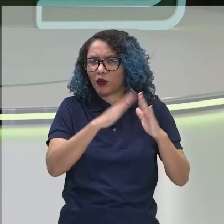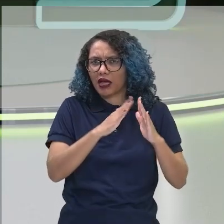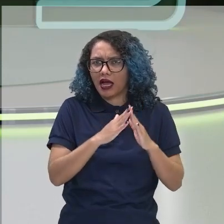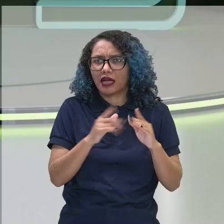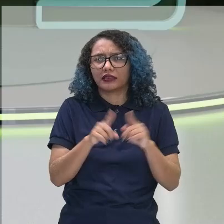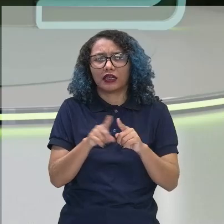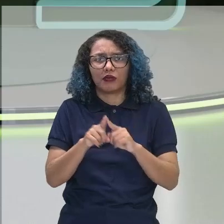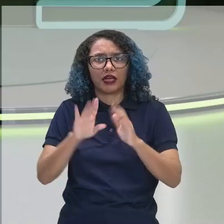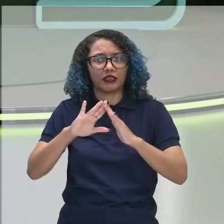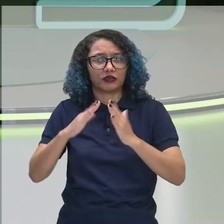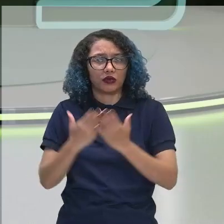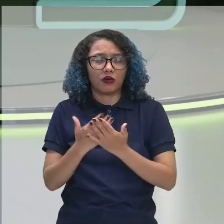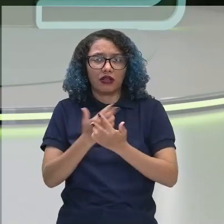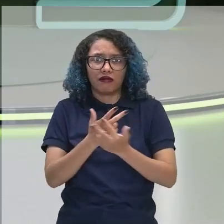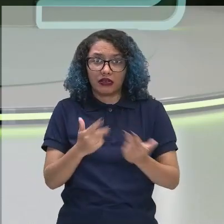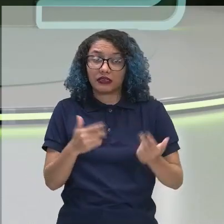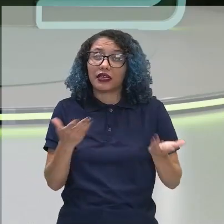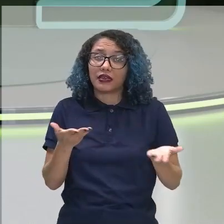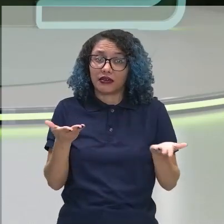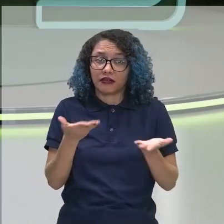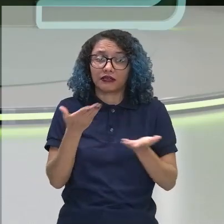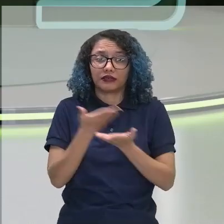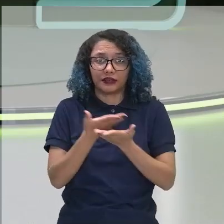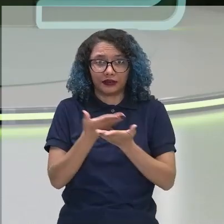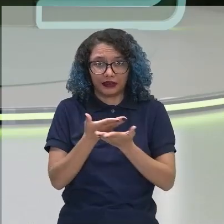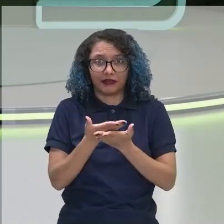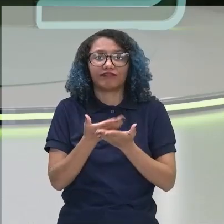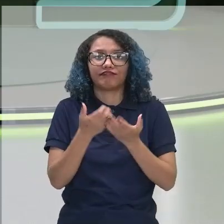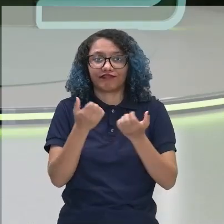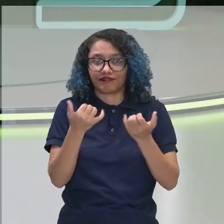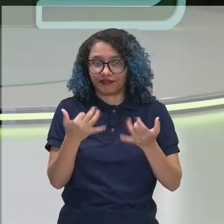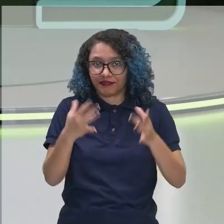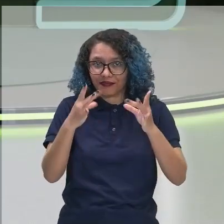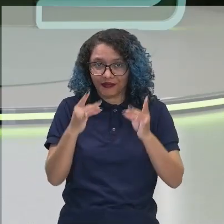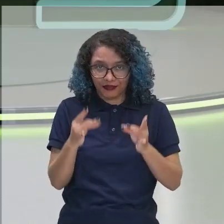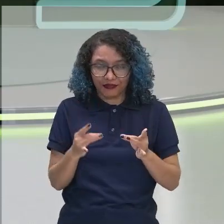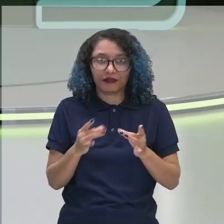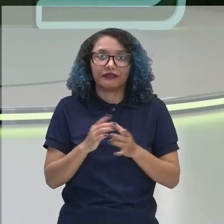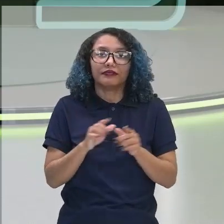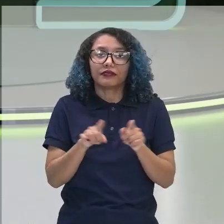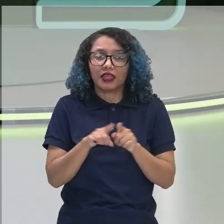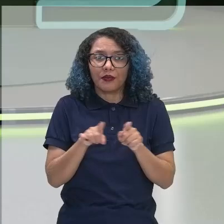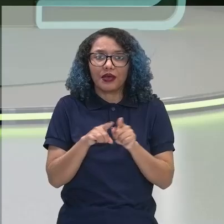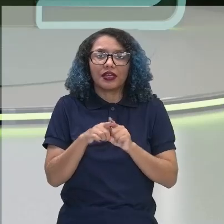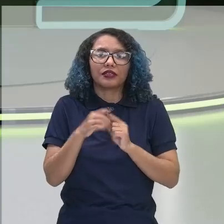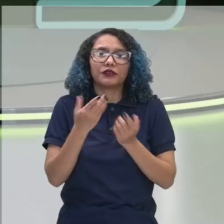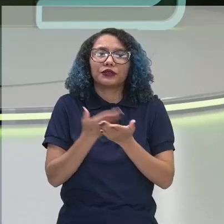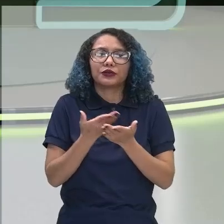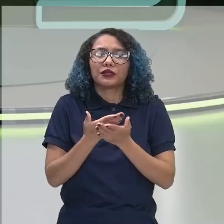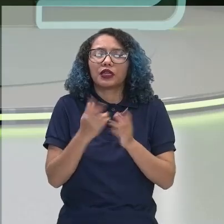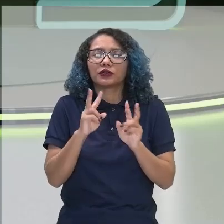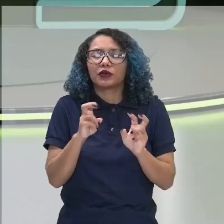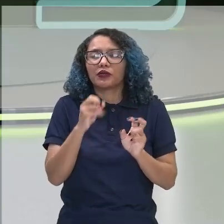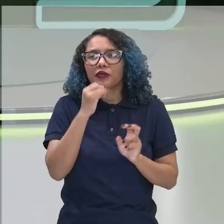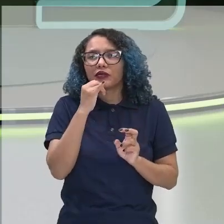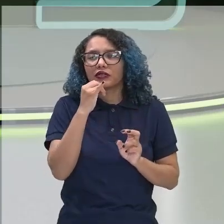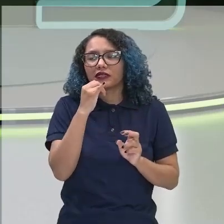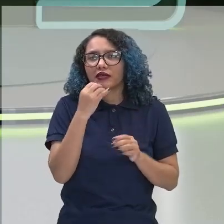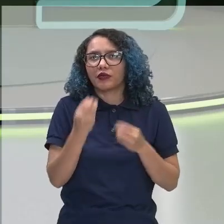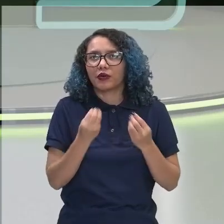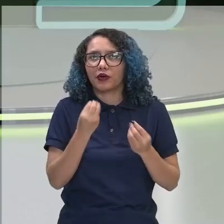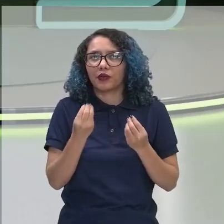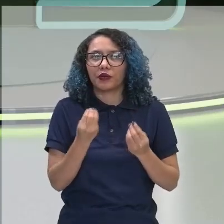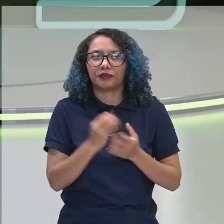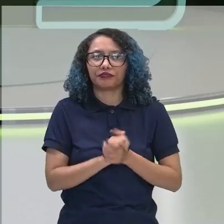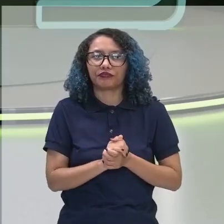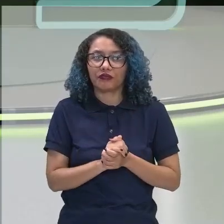E é sobre isso que a gente vai falar um pouco mais, né? E a gente vai ver ainda a respeito, né, de como as hidrelétricas,